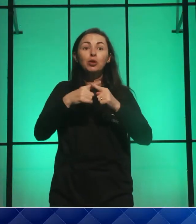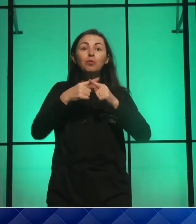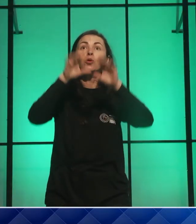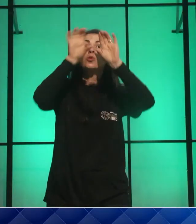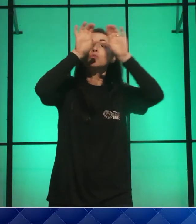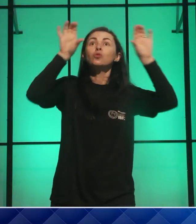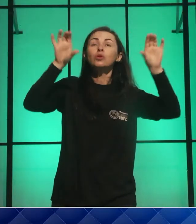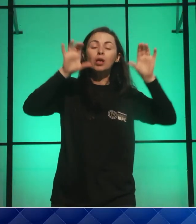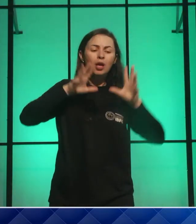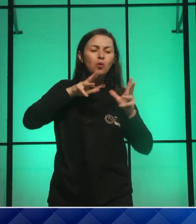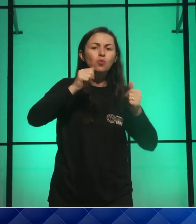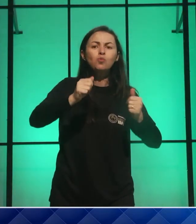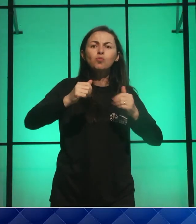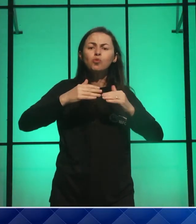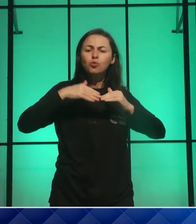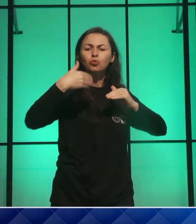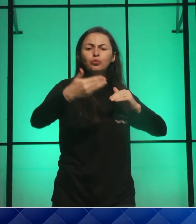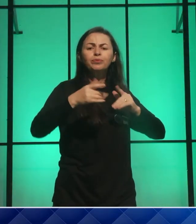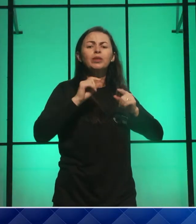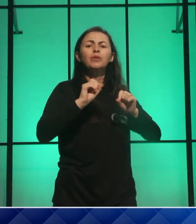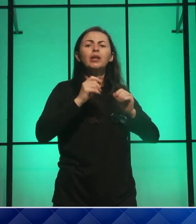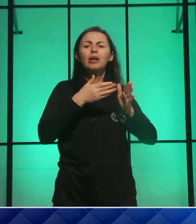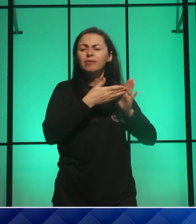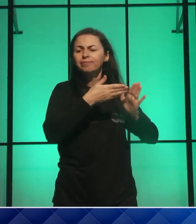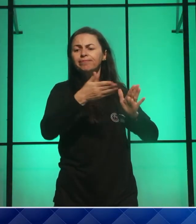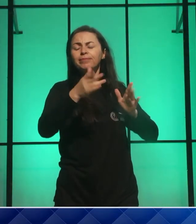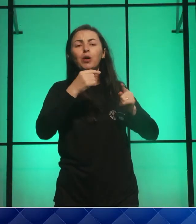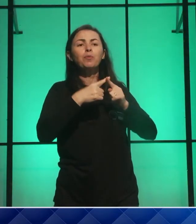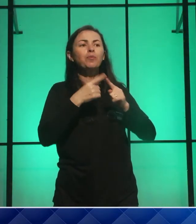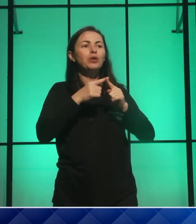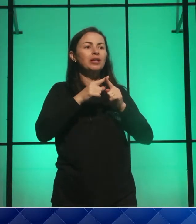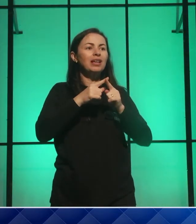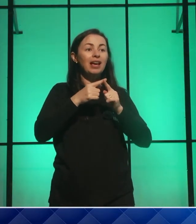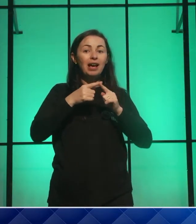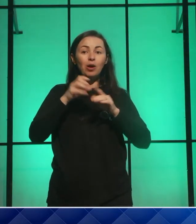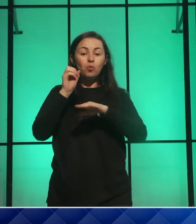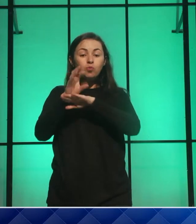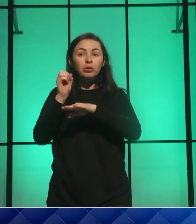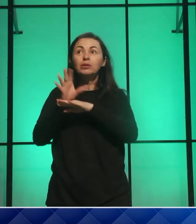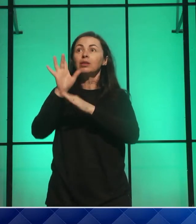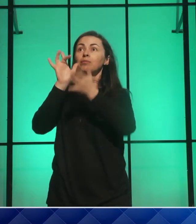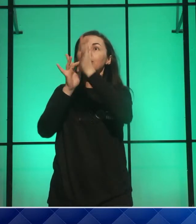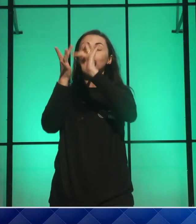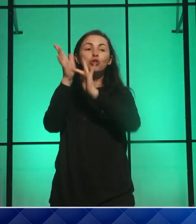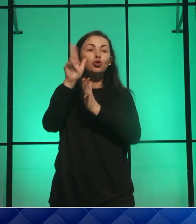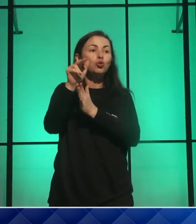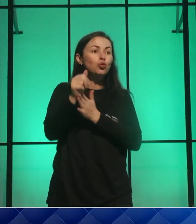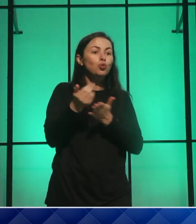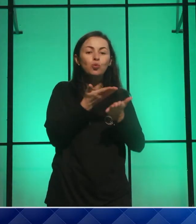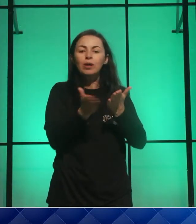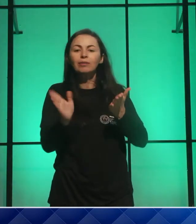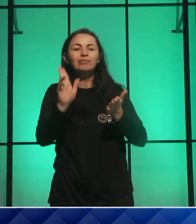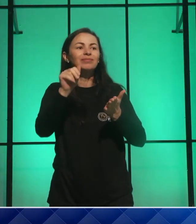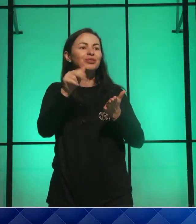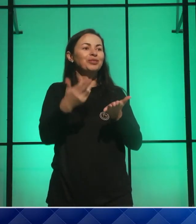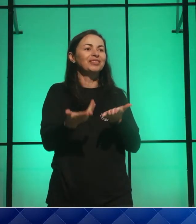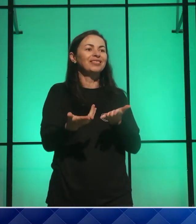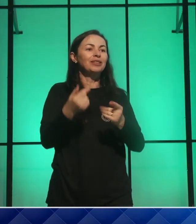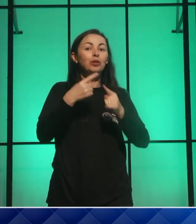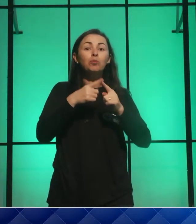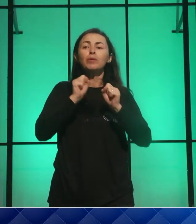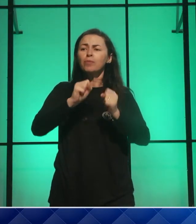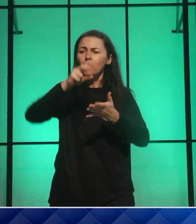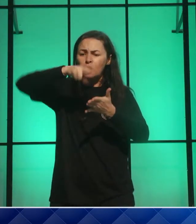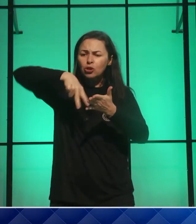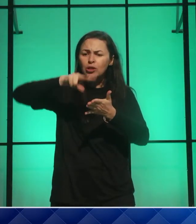e a terra passarão, mas as minhas palavras jamais passarão. Você pode ler a palavra